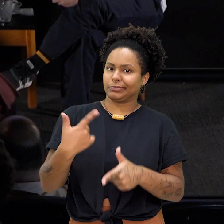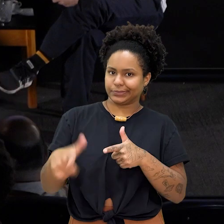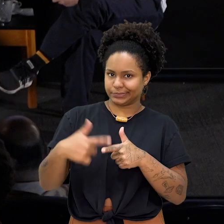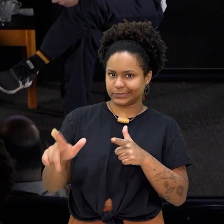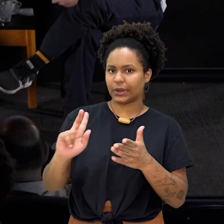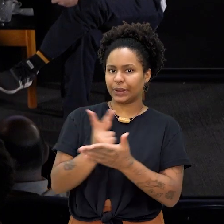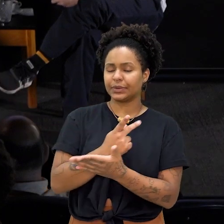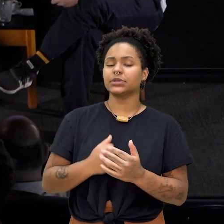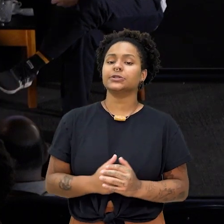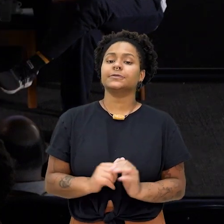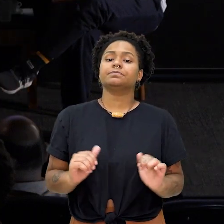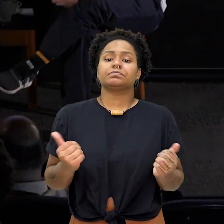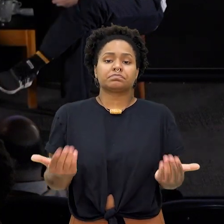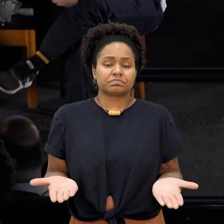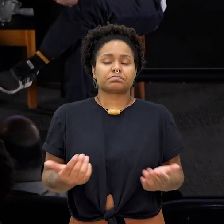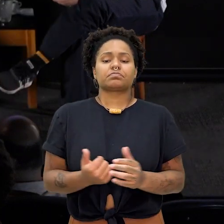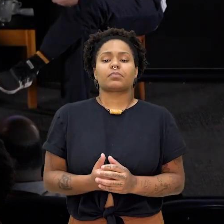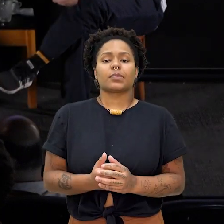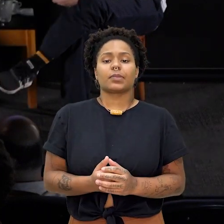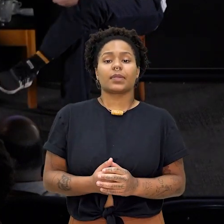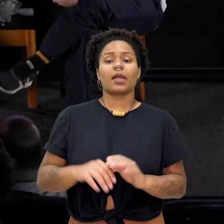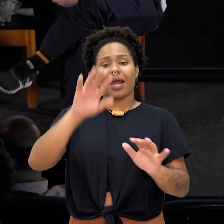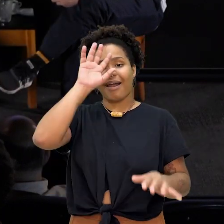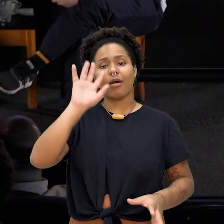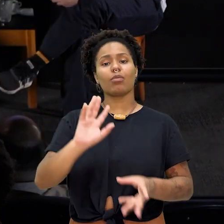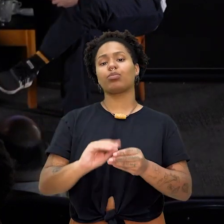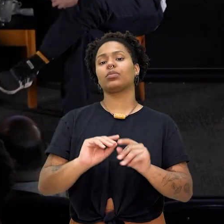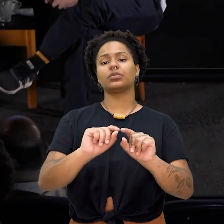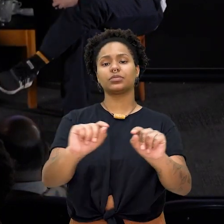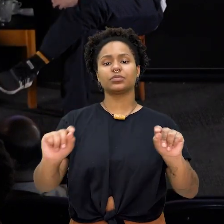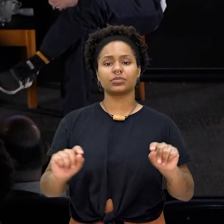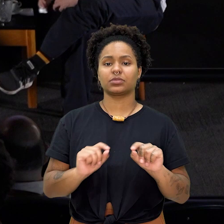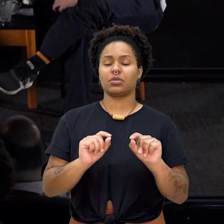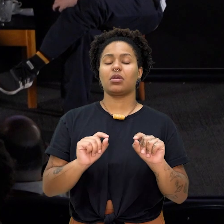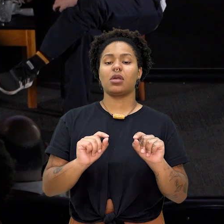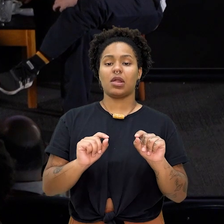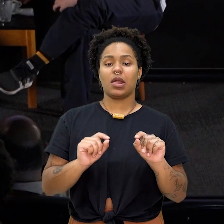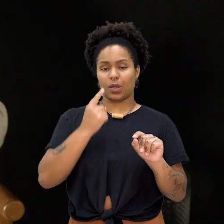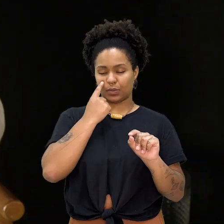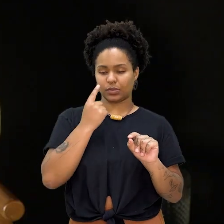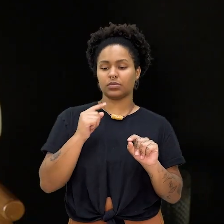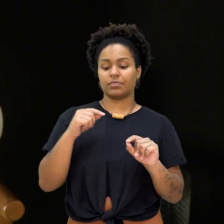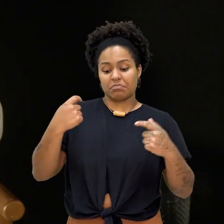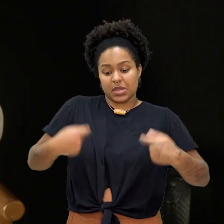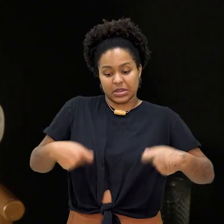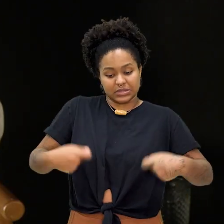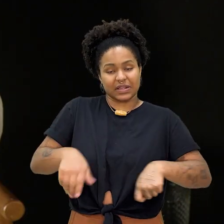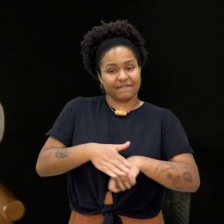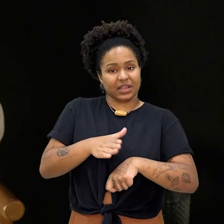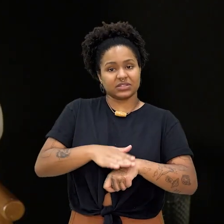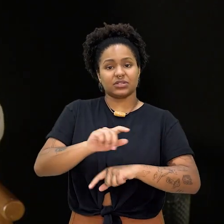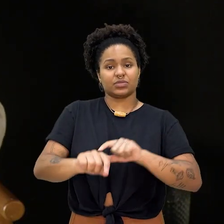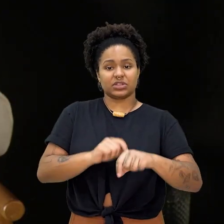deletério. E aí, a conclusão do Give Directly era a seguinte: precisamos